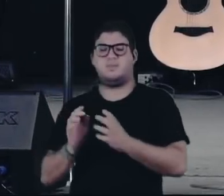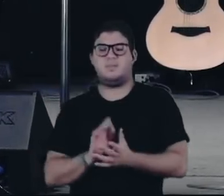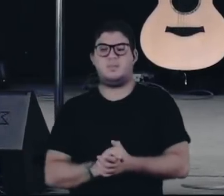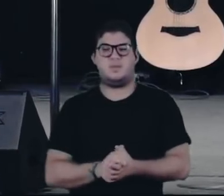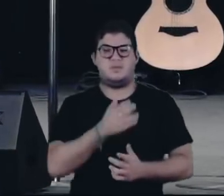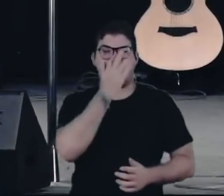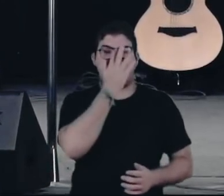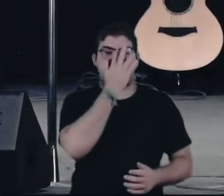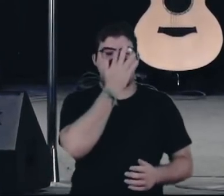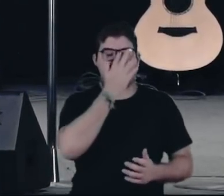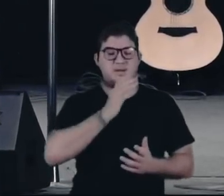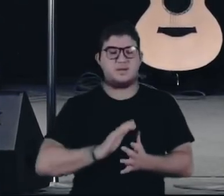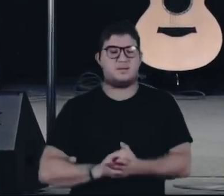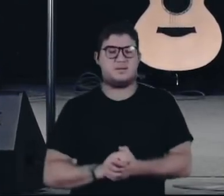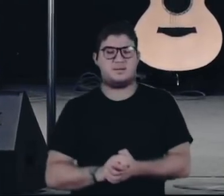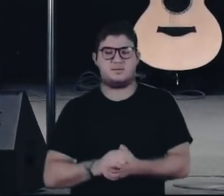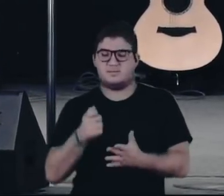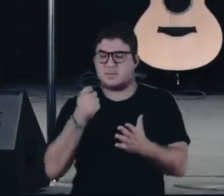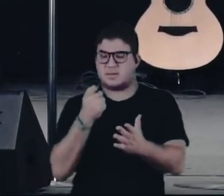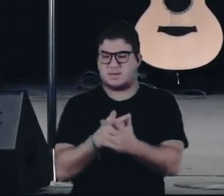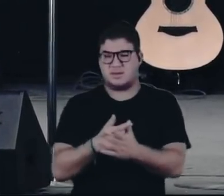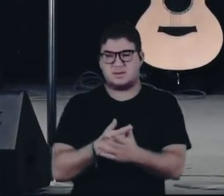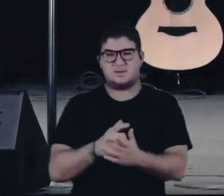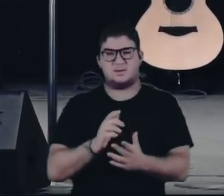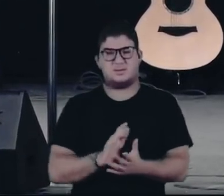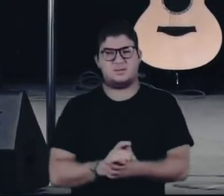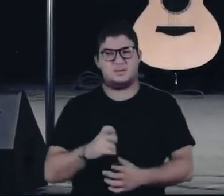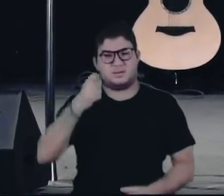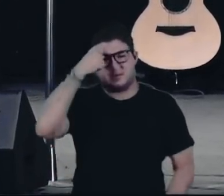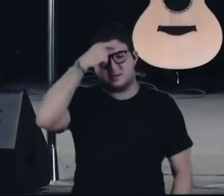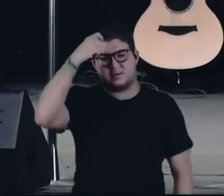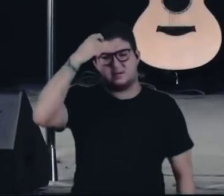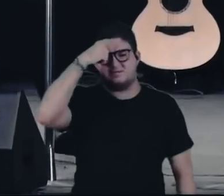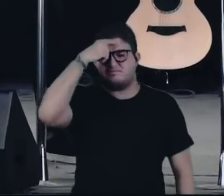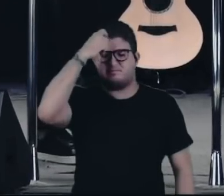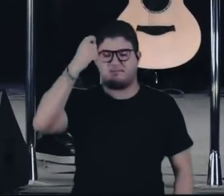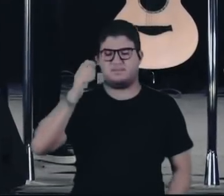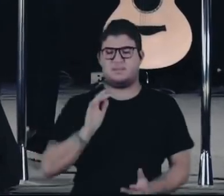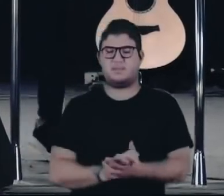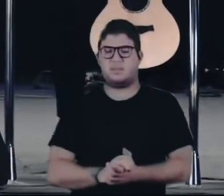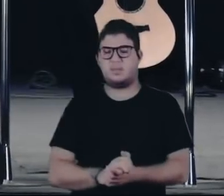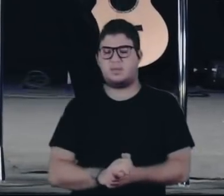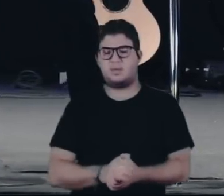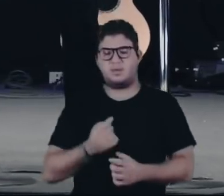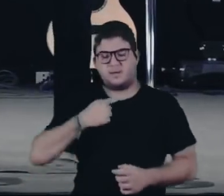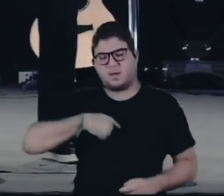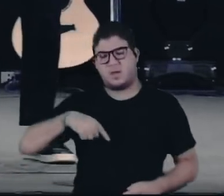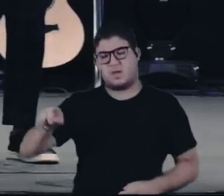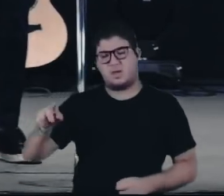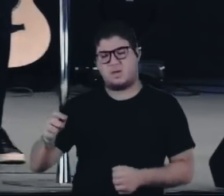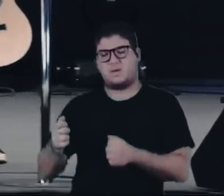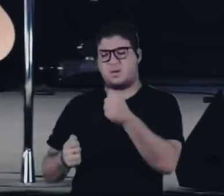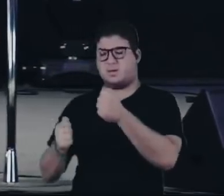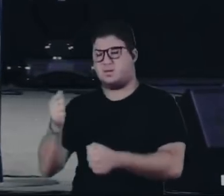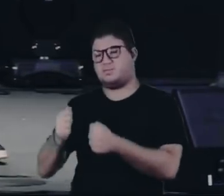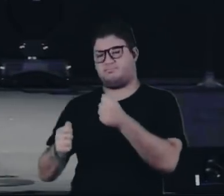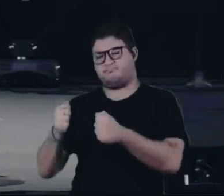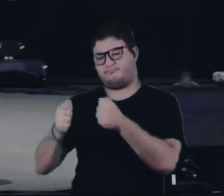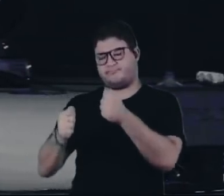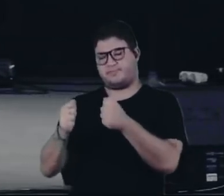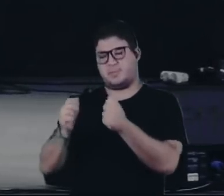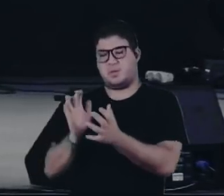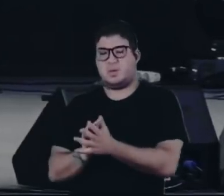A gente não podia gastar muito dinheiro com gasolina. Eu ficava lá no estacionamento da